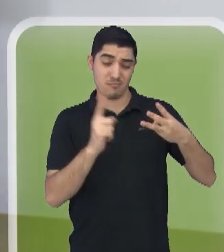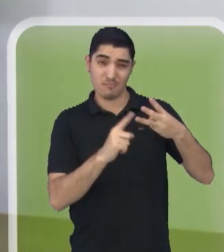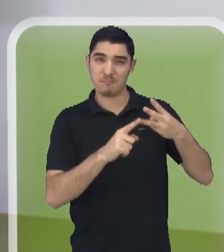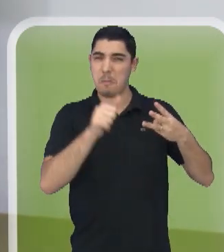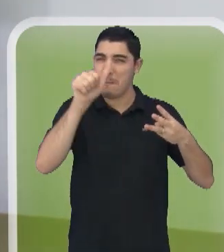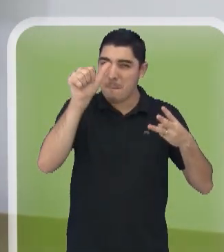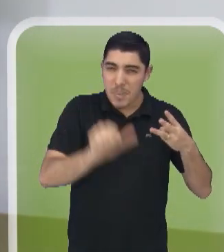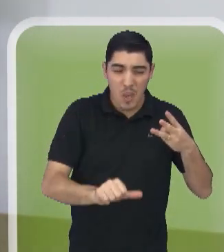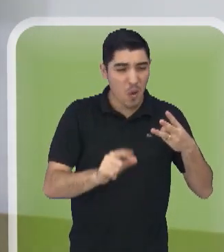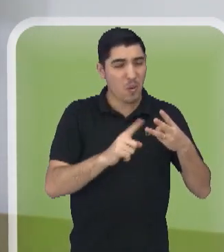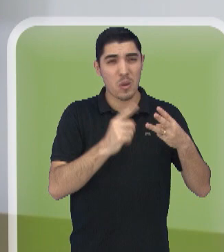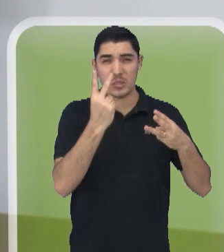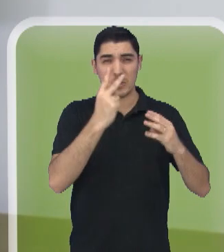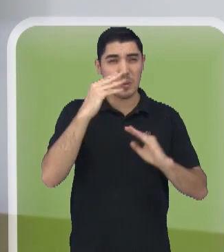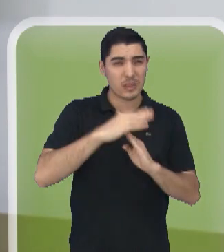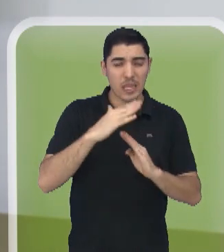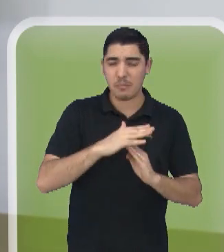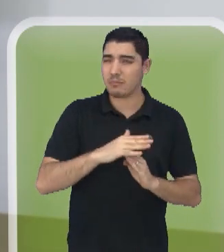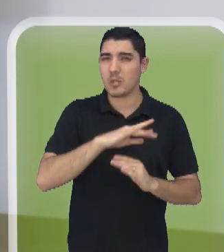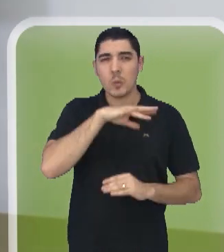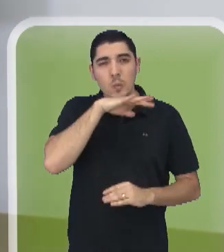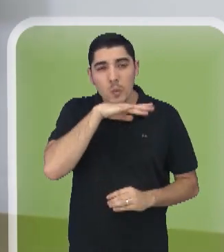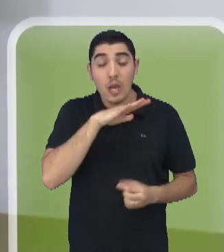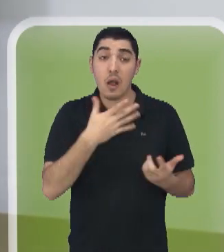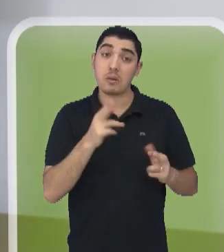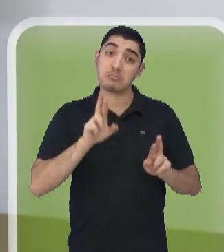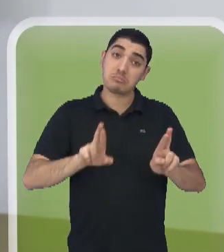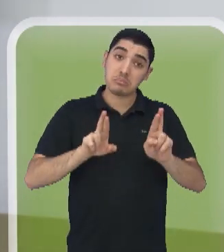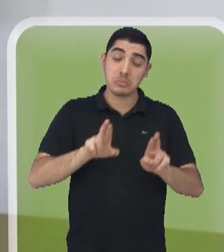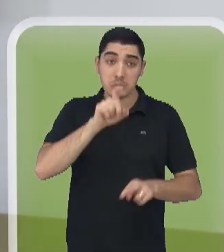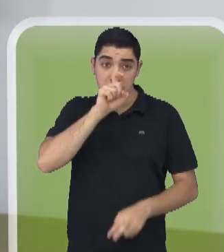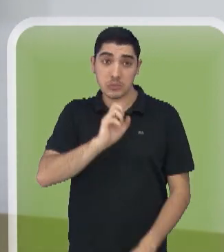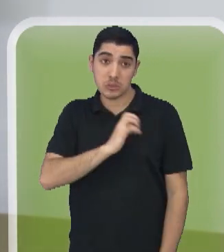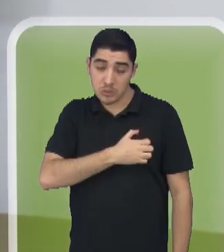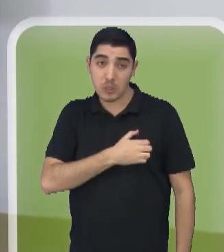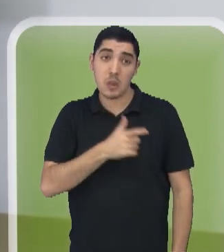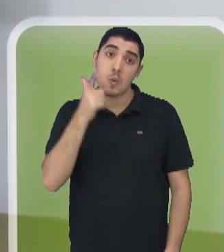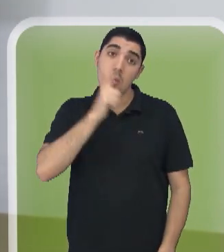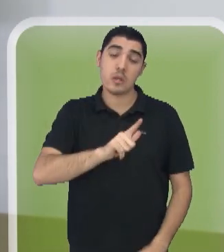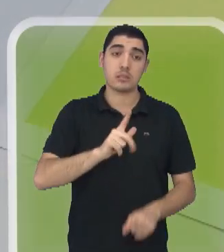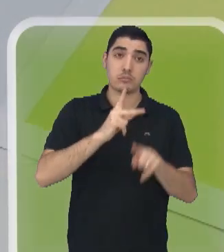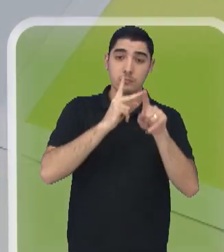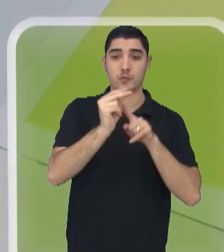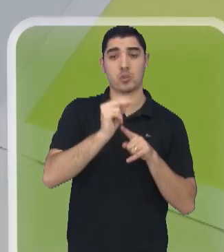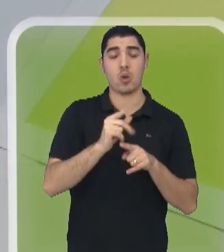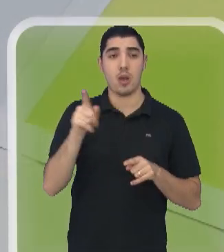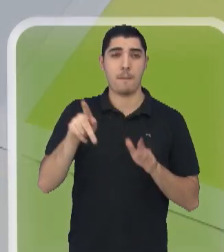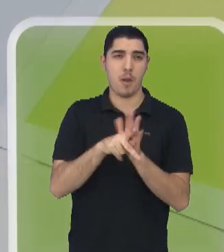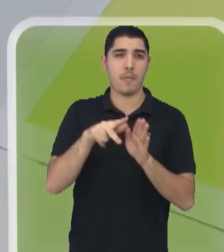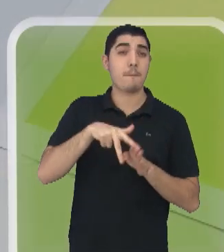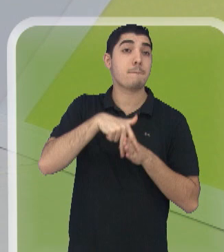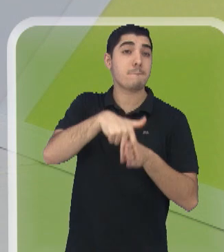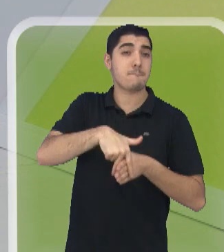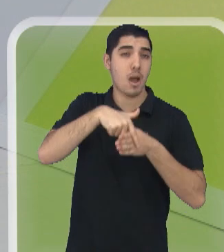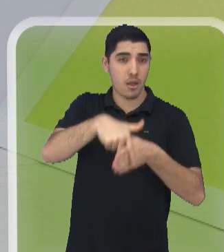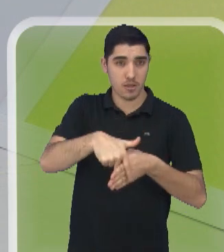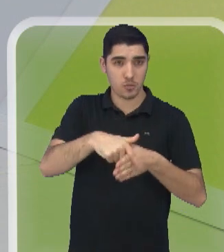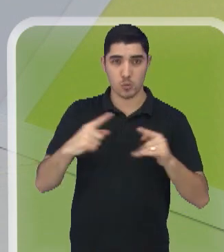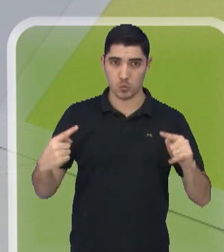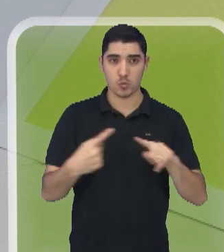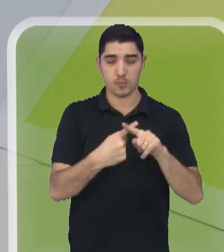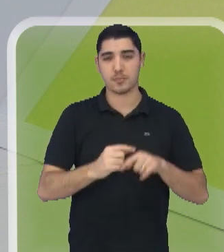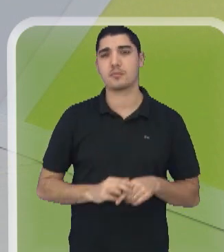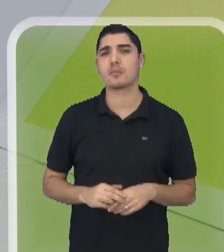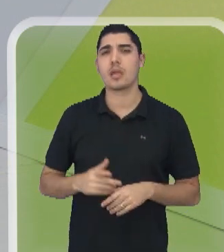o segundo tempo foi muito ruim. Vamos ver se o São José agora consegue a primeira vitória contra o Barretos. Agora o São José, nessa partida, teve dois